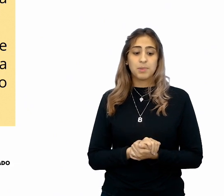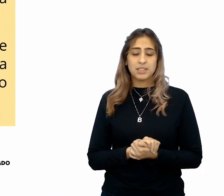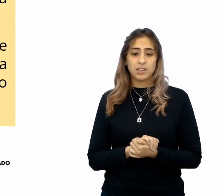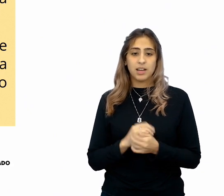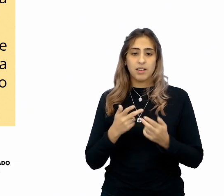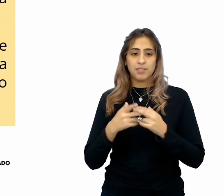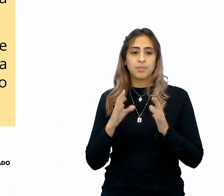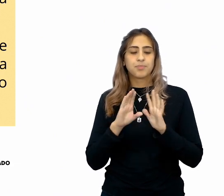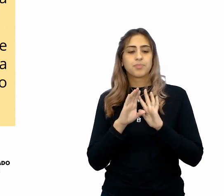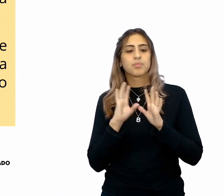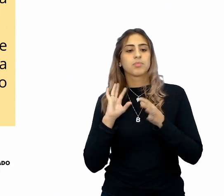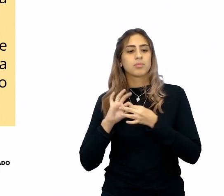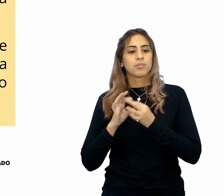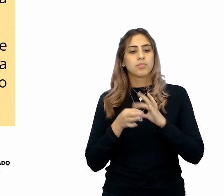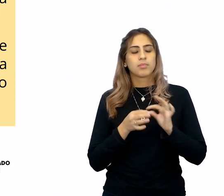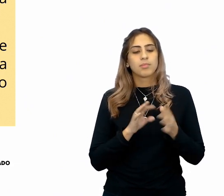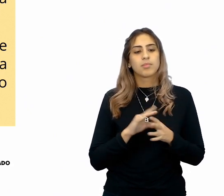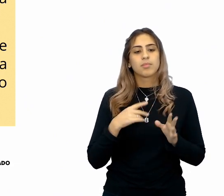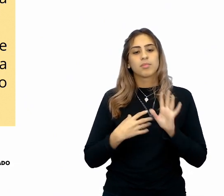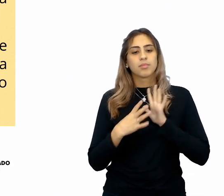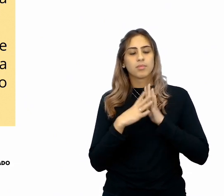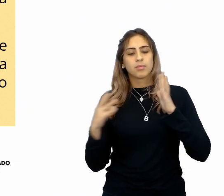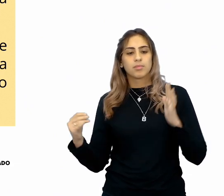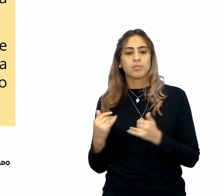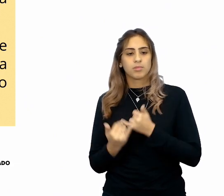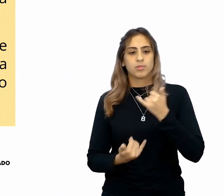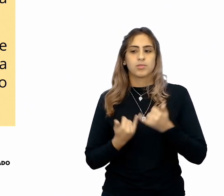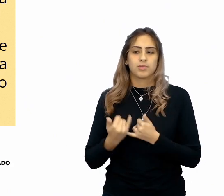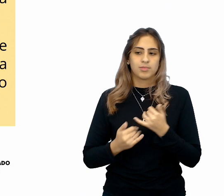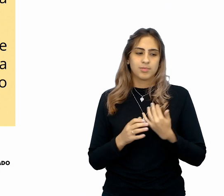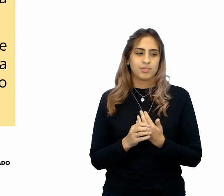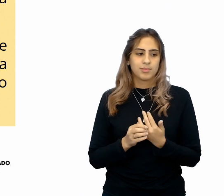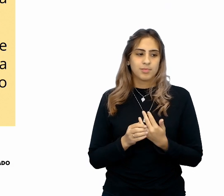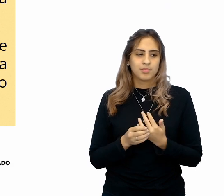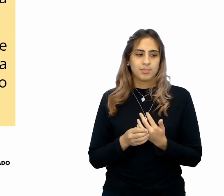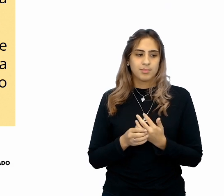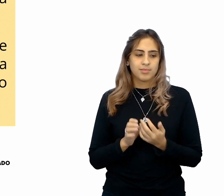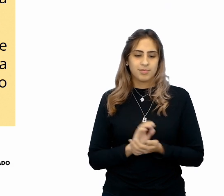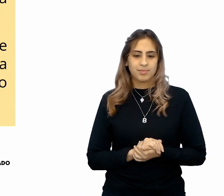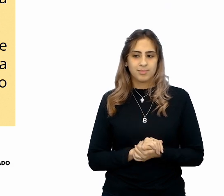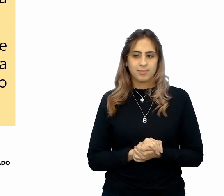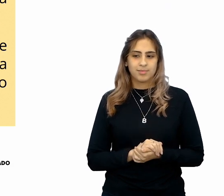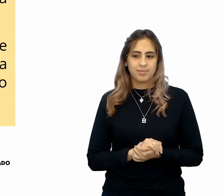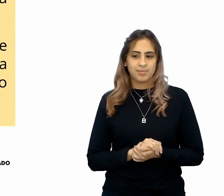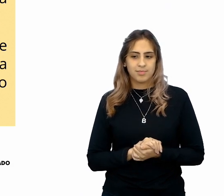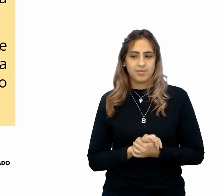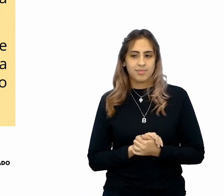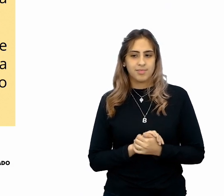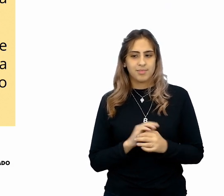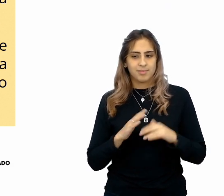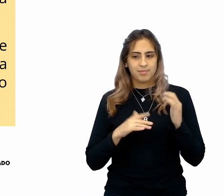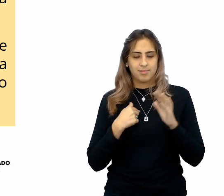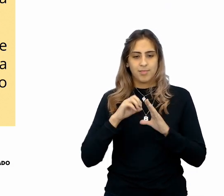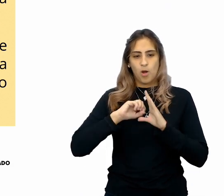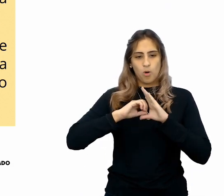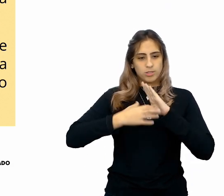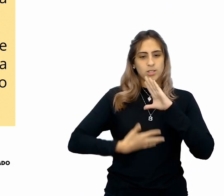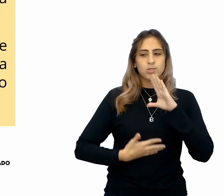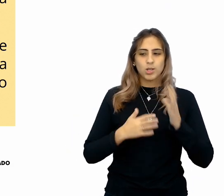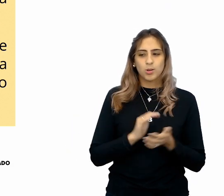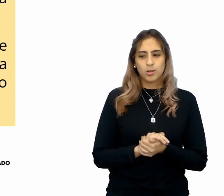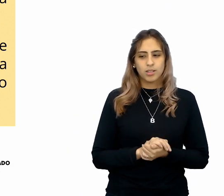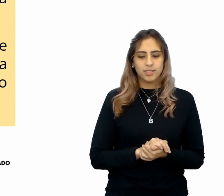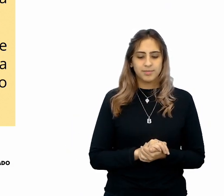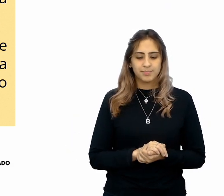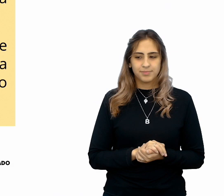composicional, o assunto e o estilo das regras do jogo, e que possam empregar essas características quando forem